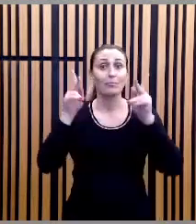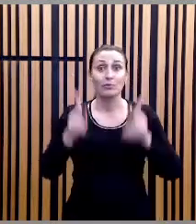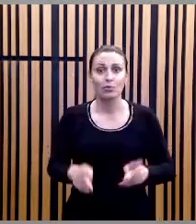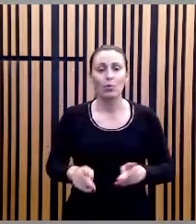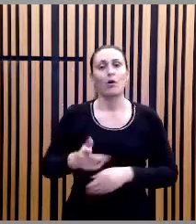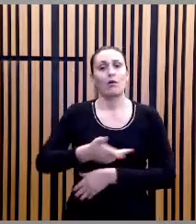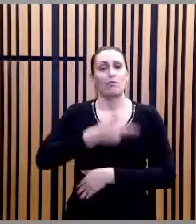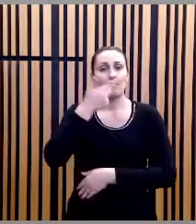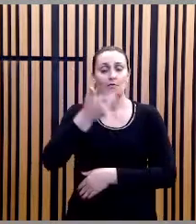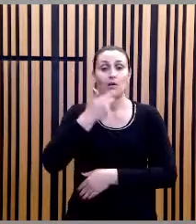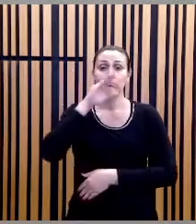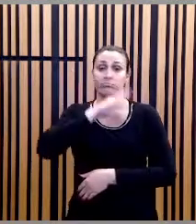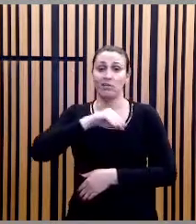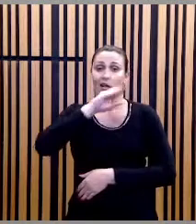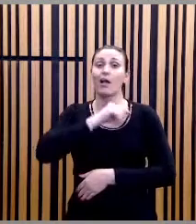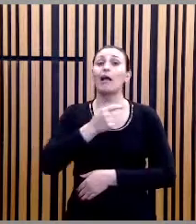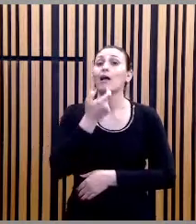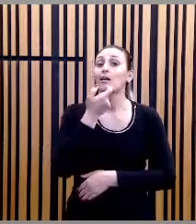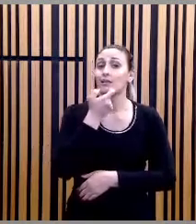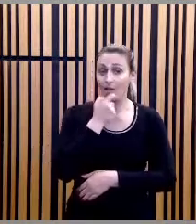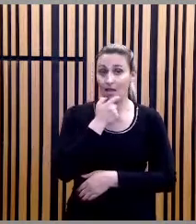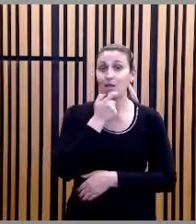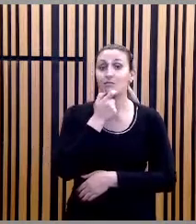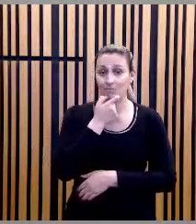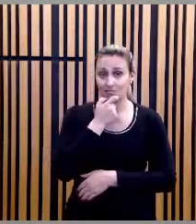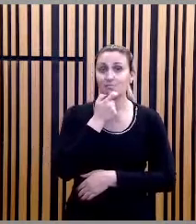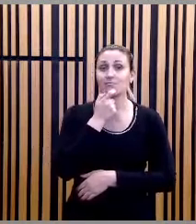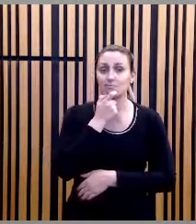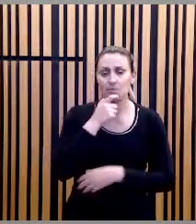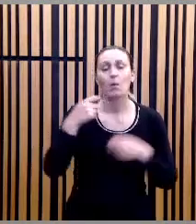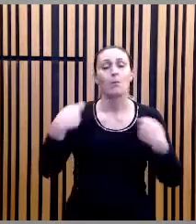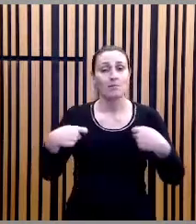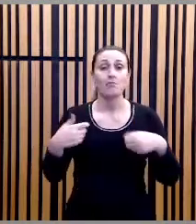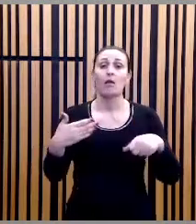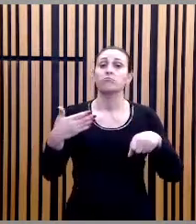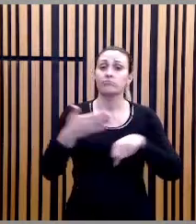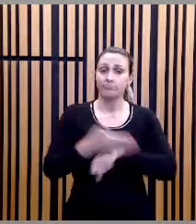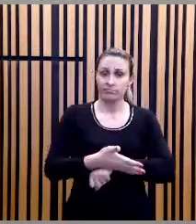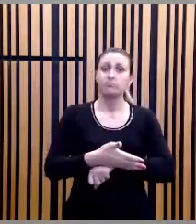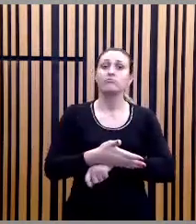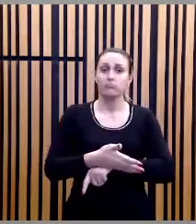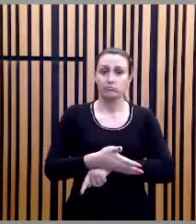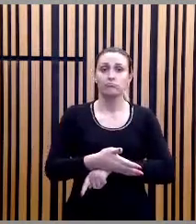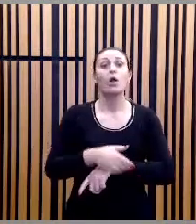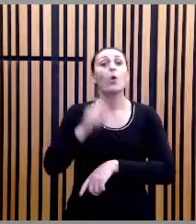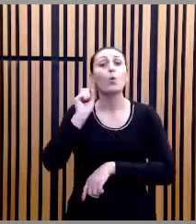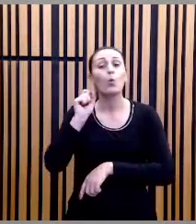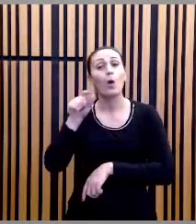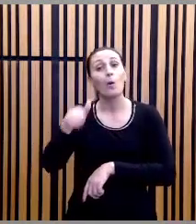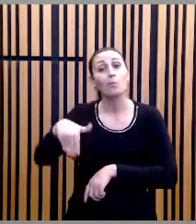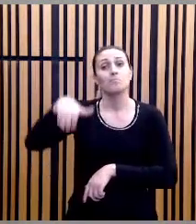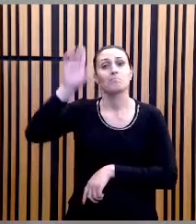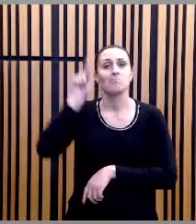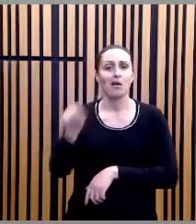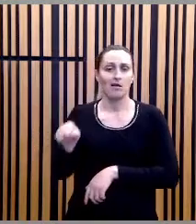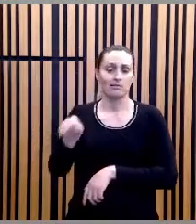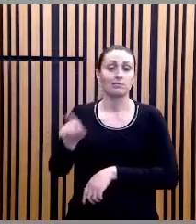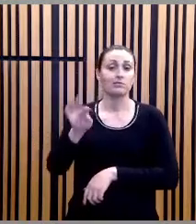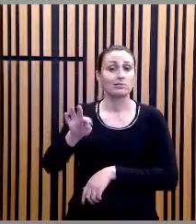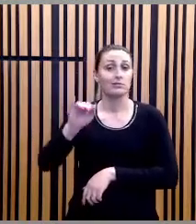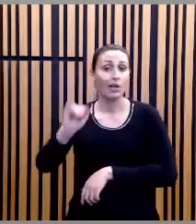fale inglês tem chances tanto quanto uma pessoa que vai fazer TI ou vai fazer